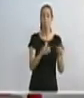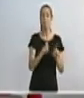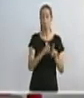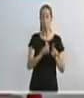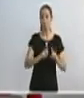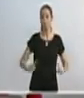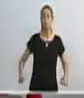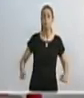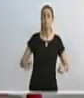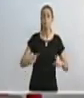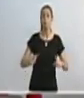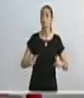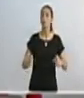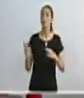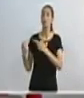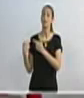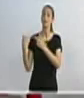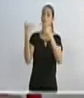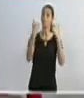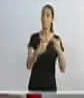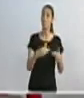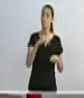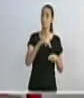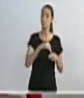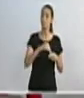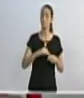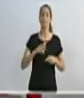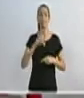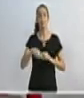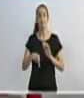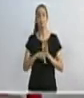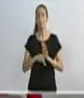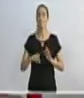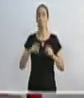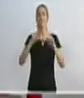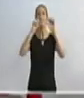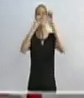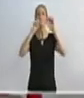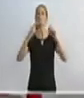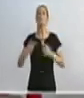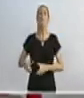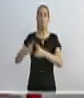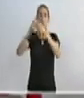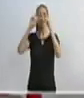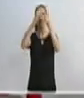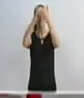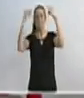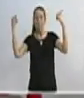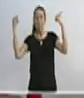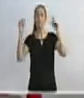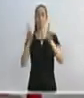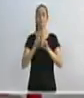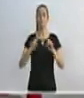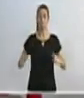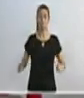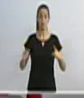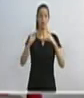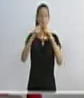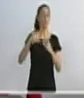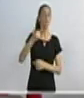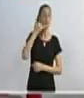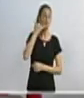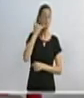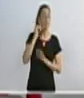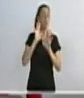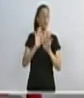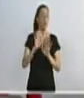poste, para os municípios. Mas o que isso impactaria para nós aqui em Blumenau? Primeiro, nós